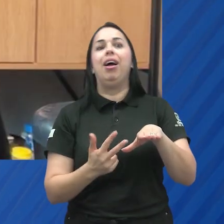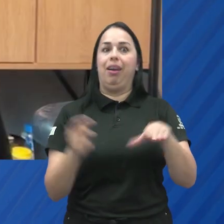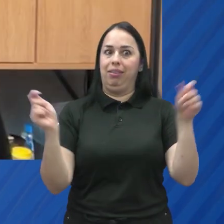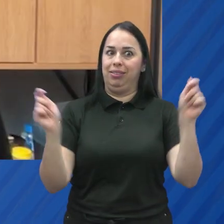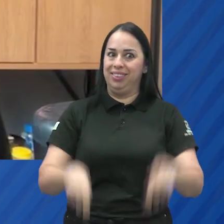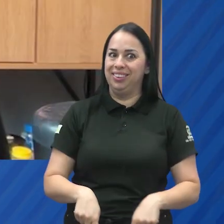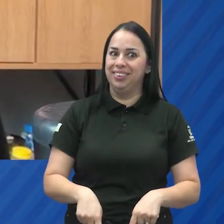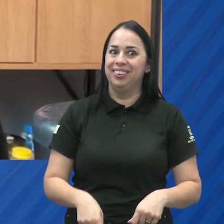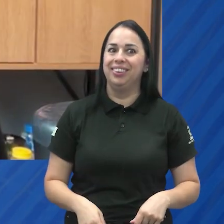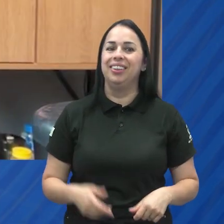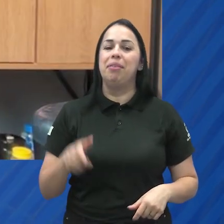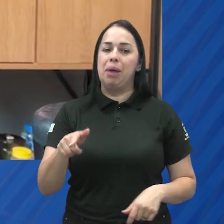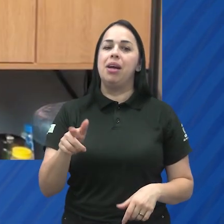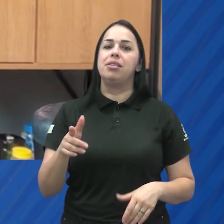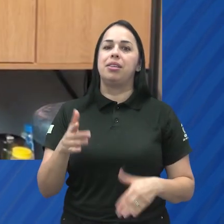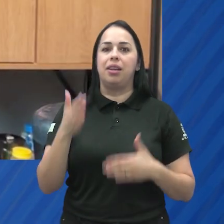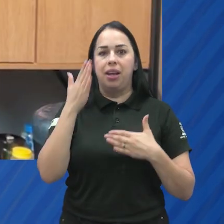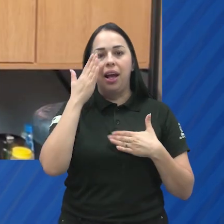na piscina, graças a Deus.